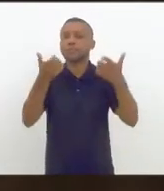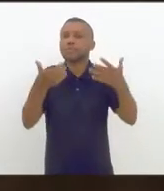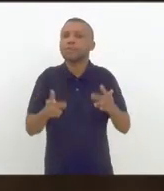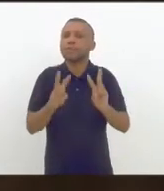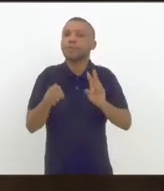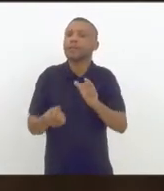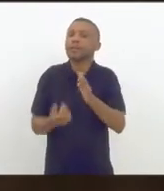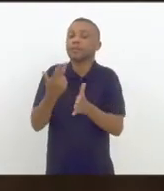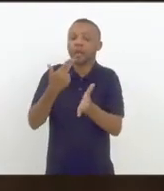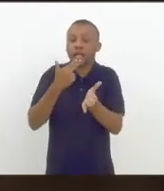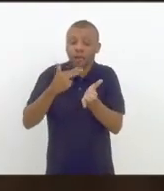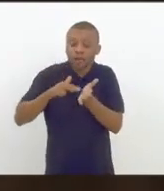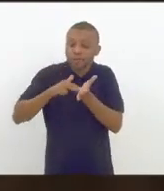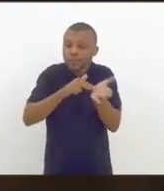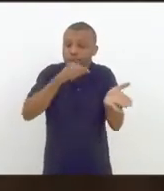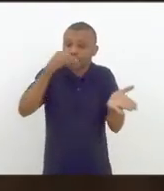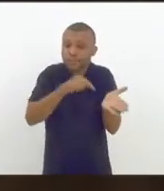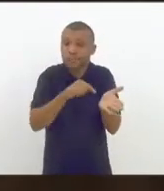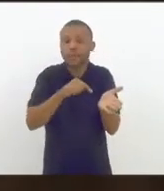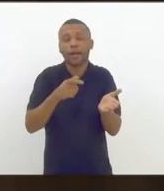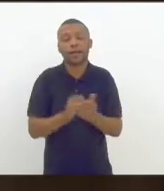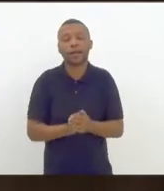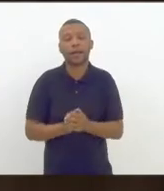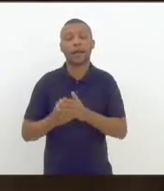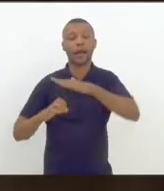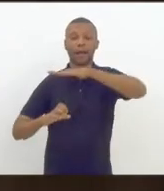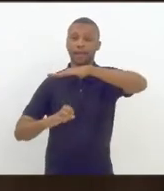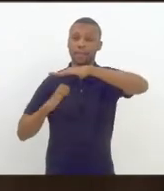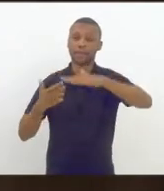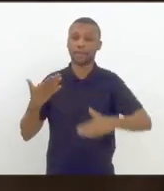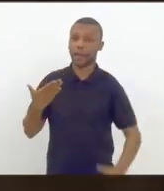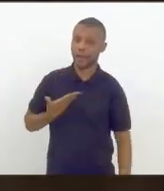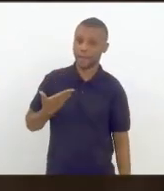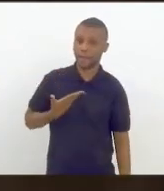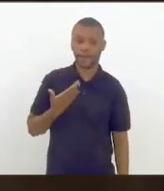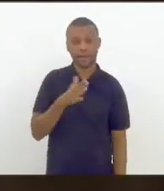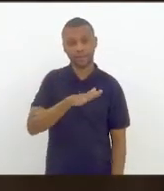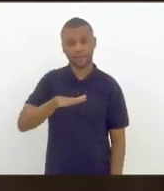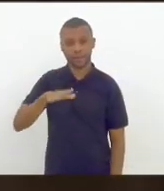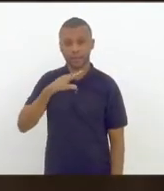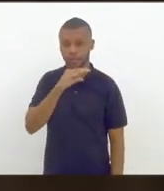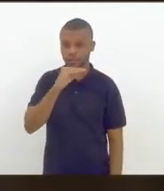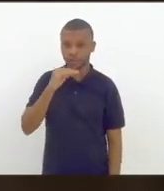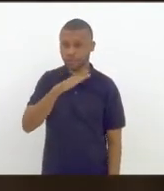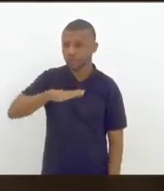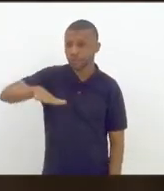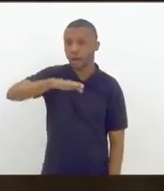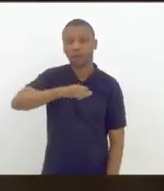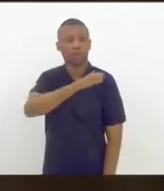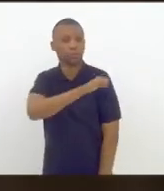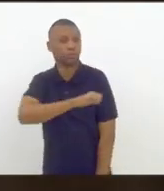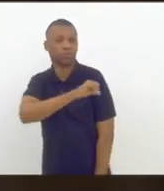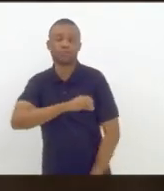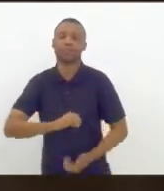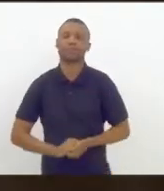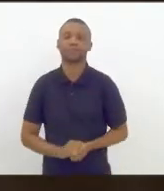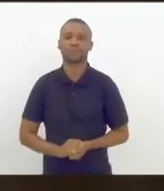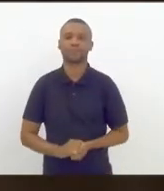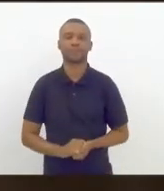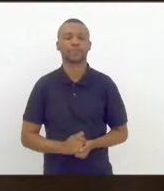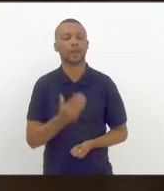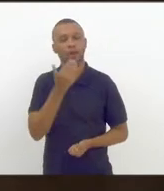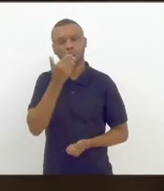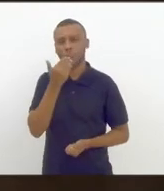criação do selo Empresa Amiga da Criança e do Adolescente no âmbito do Estado do Rio de Janeiro. Solicito a